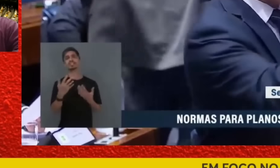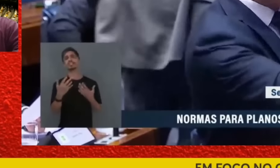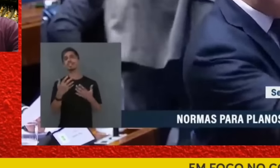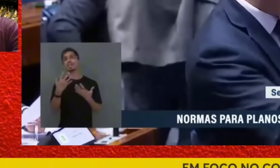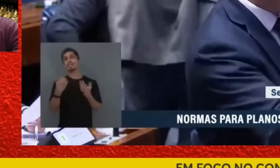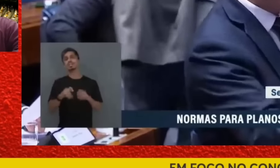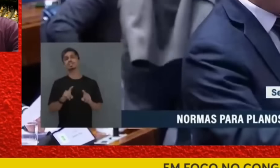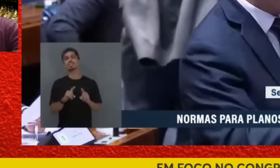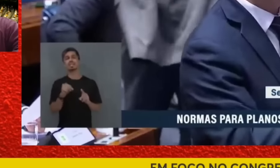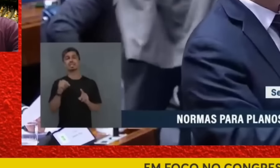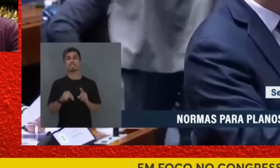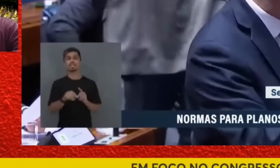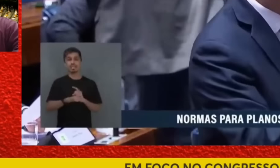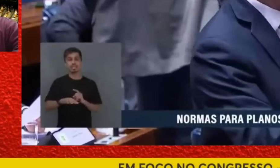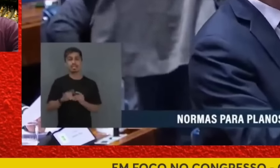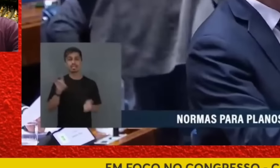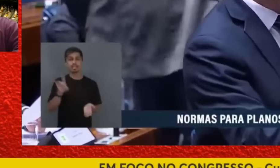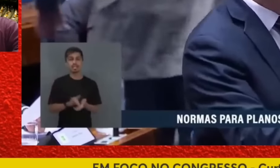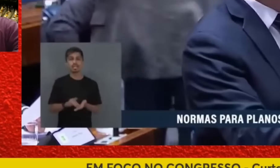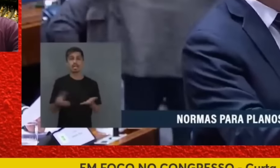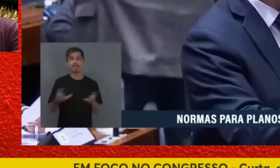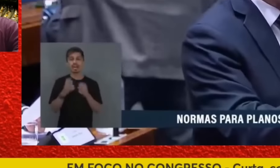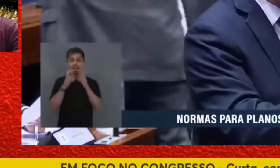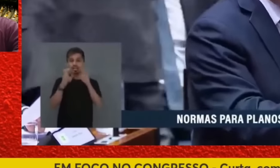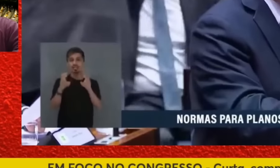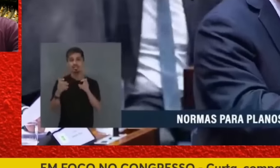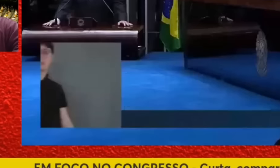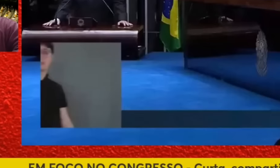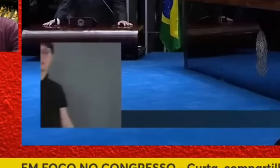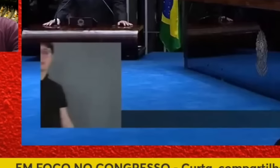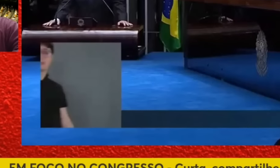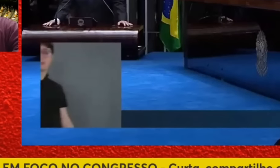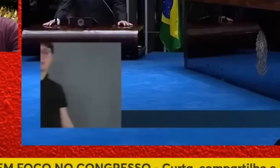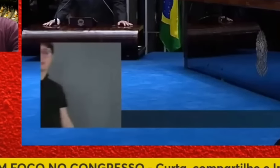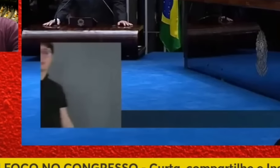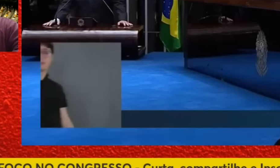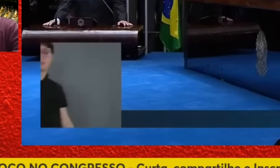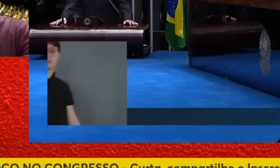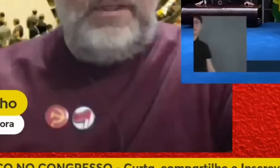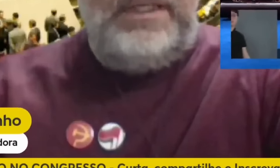realidade que nesse instante grita sobre nossos olhos.